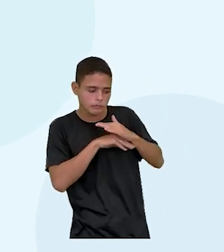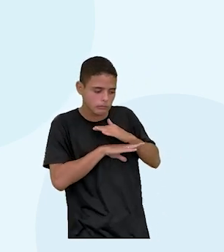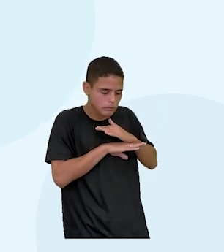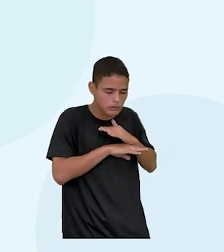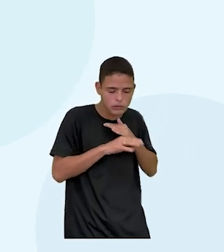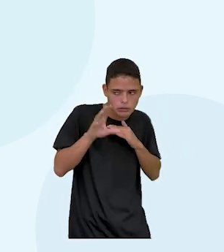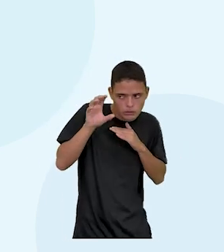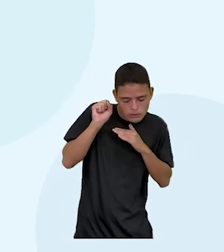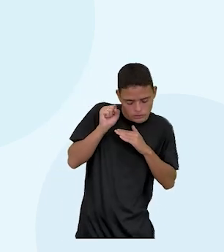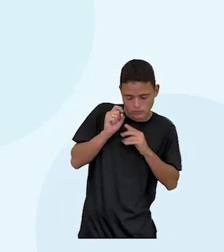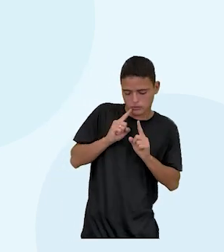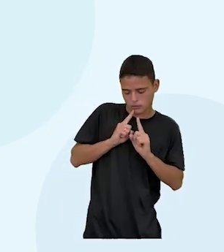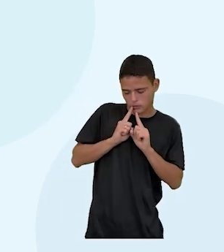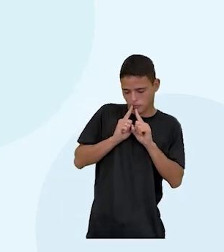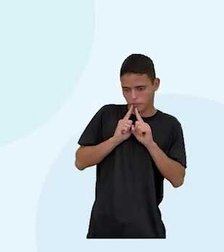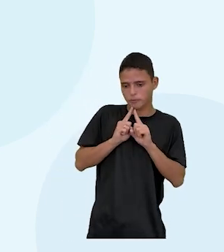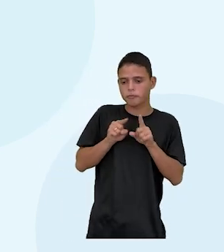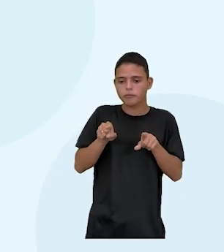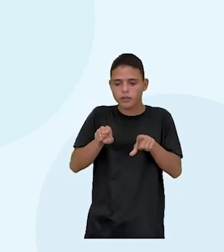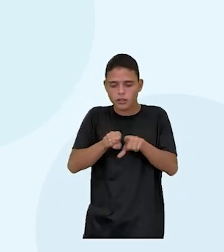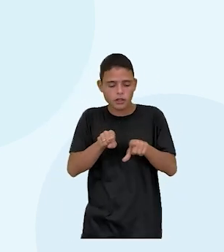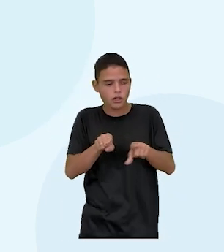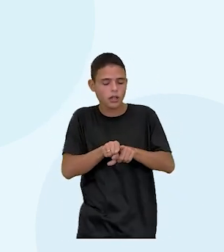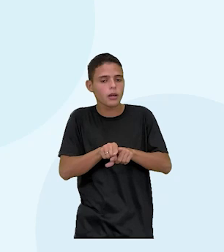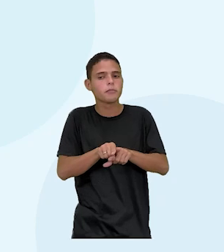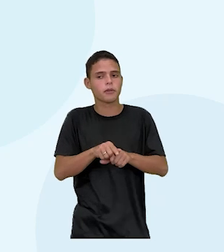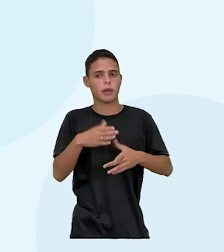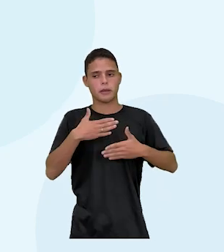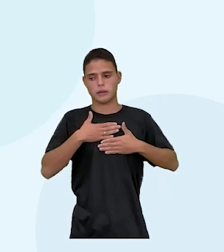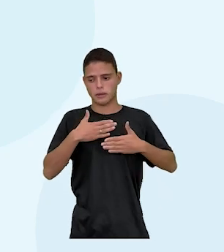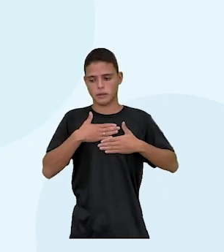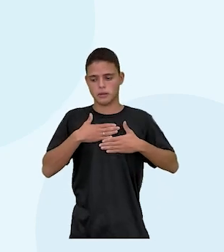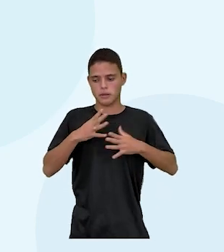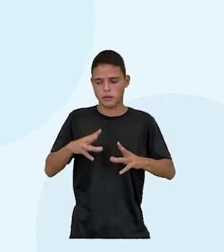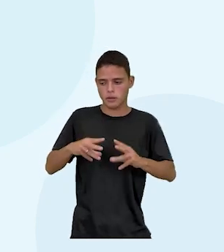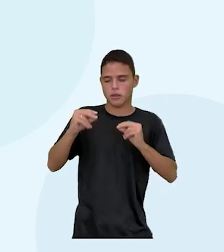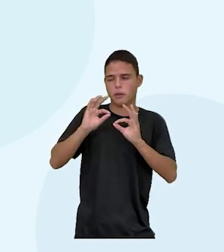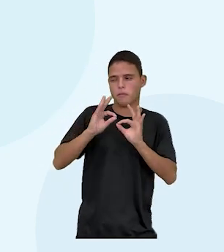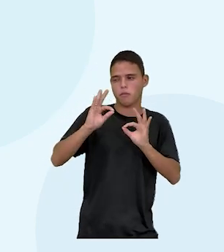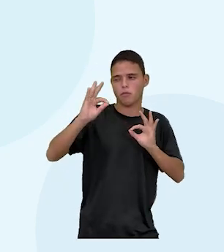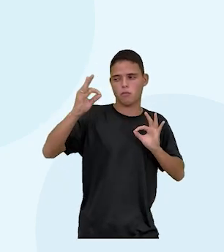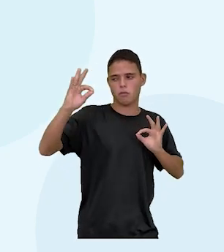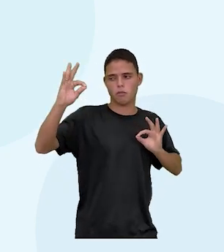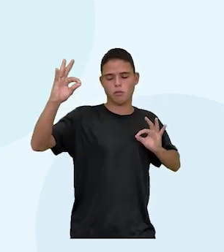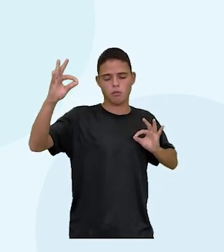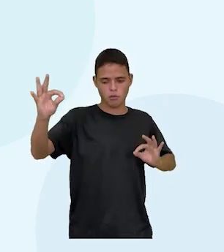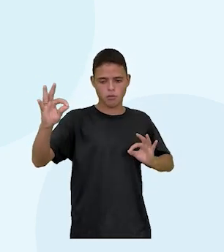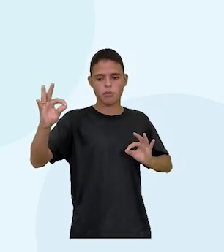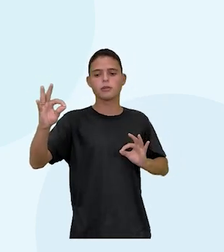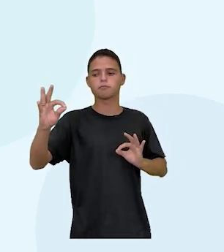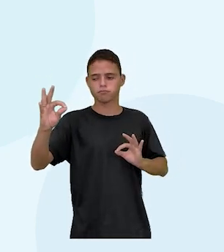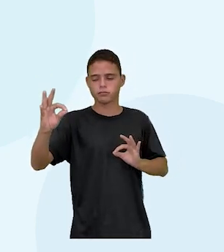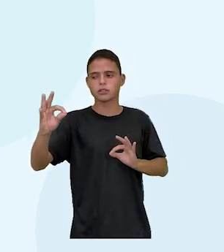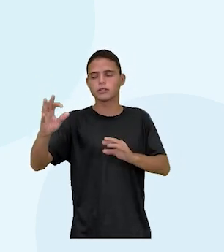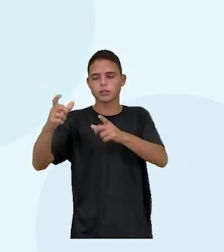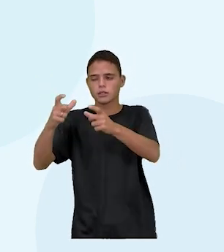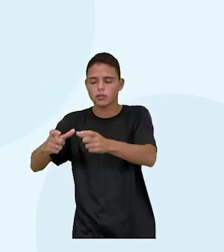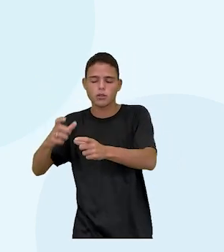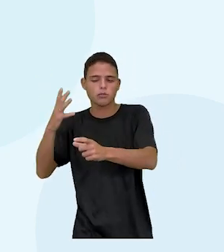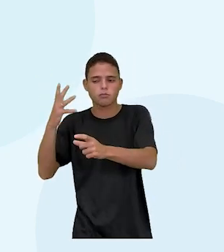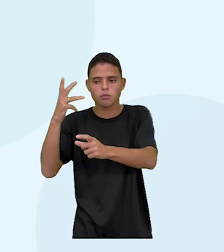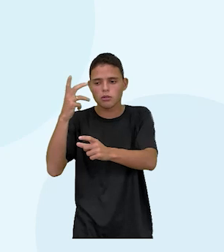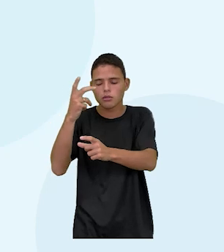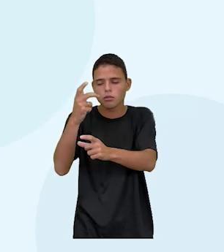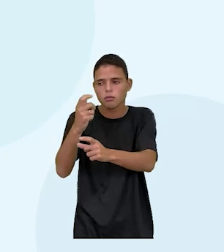não o escutar. Minha terra é lá bem longe das bandas de onde o sol vem. Essa terra é mais bonita,